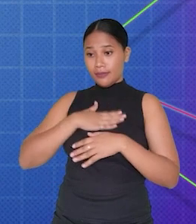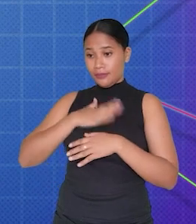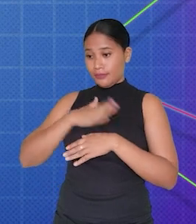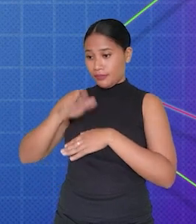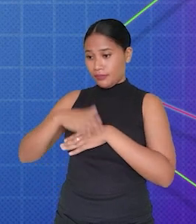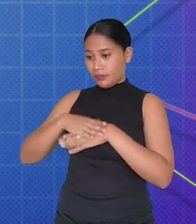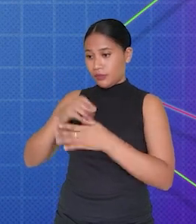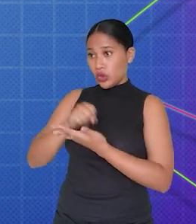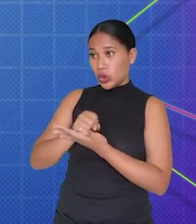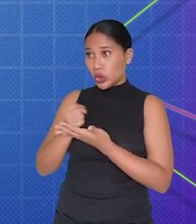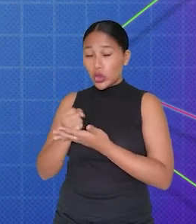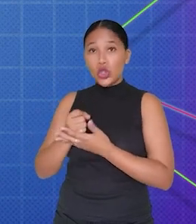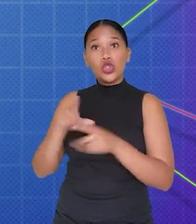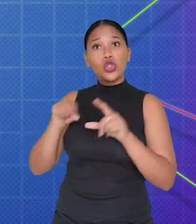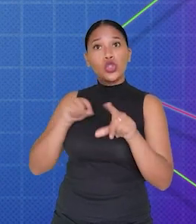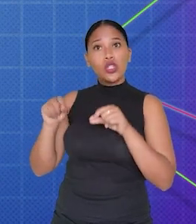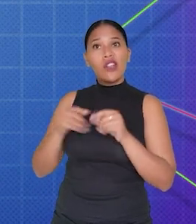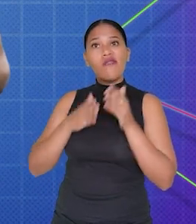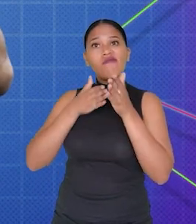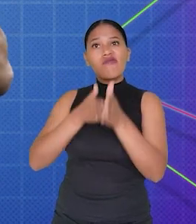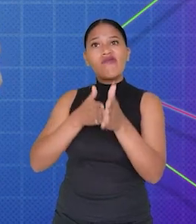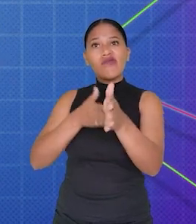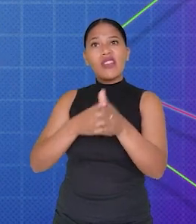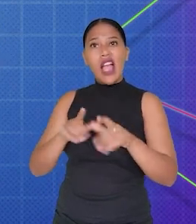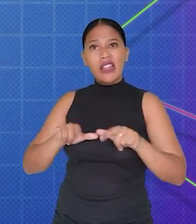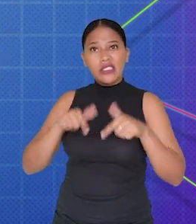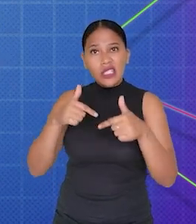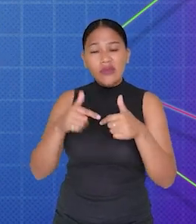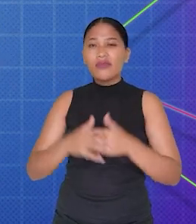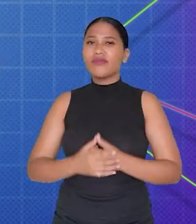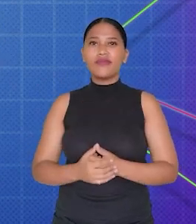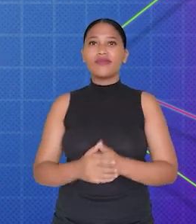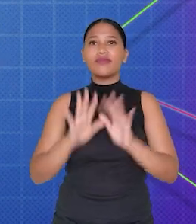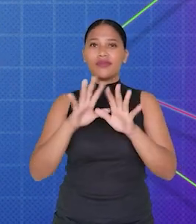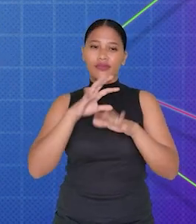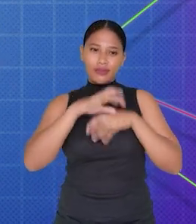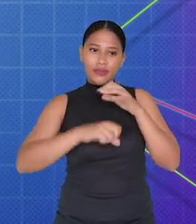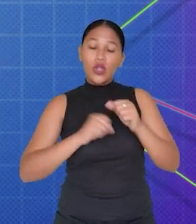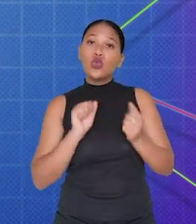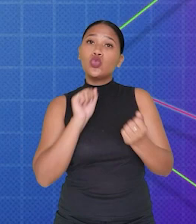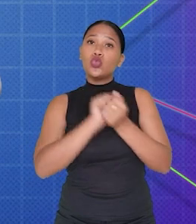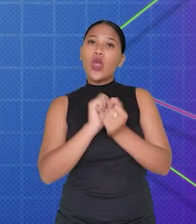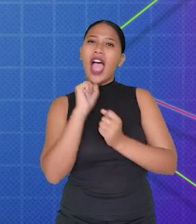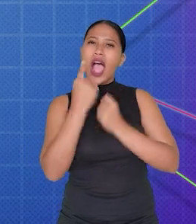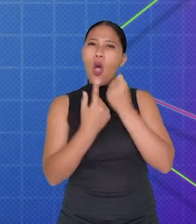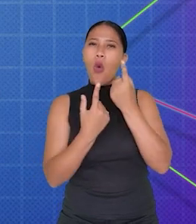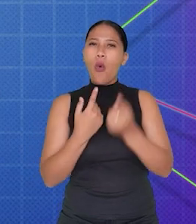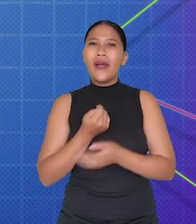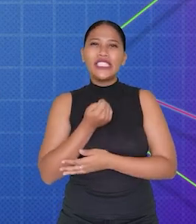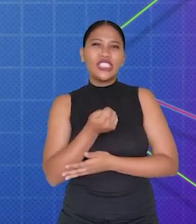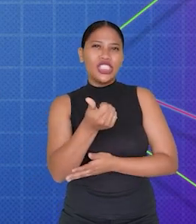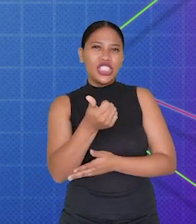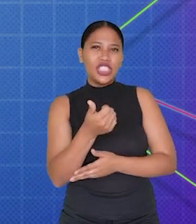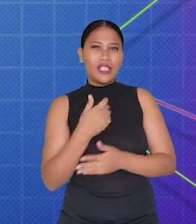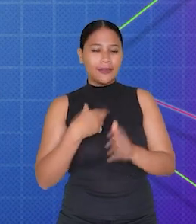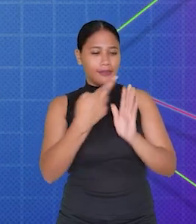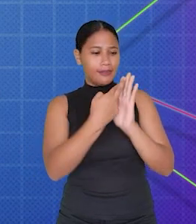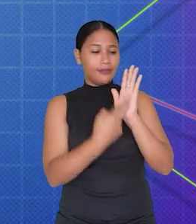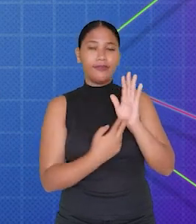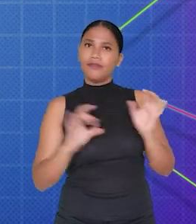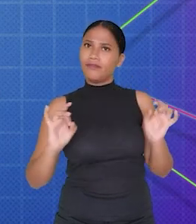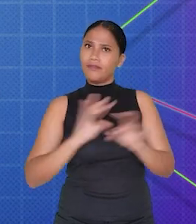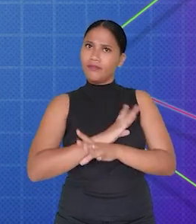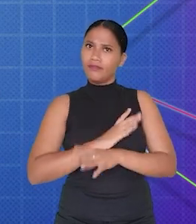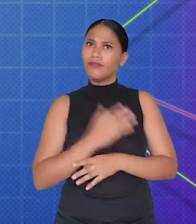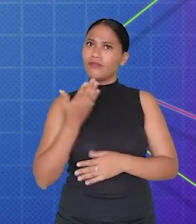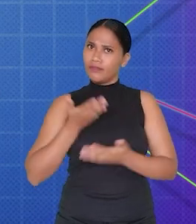sua própria jornada sem seguir uma ordem fixa de ações. Agora vamos explorar juntos algumas dicas importantes para criar um roteiro